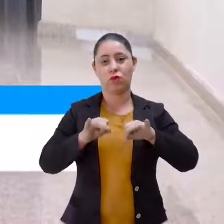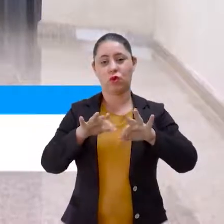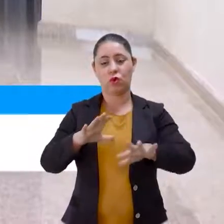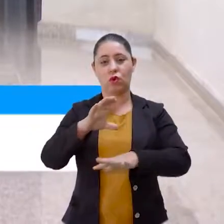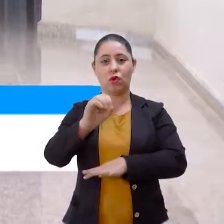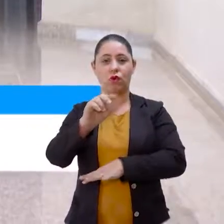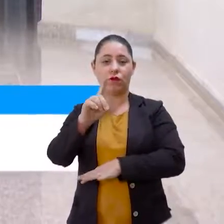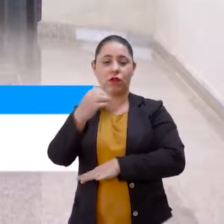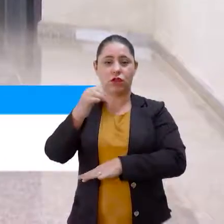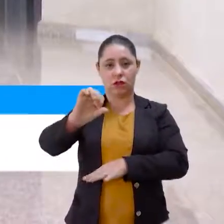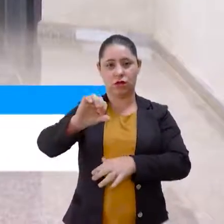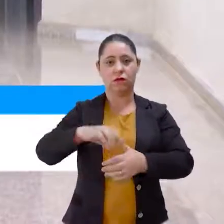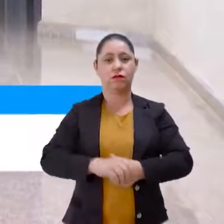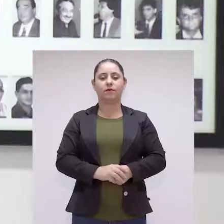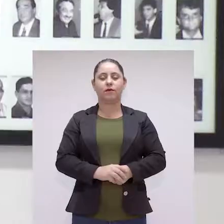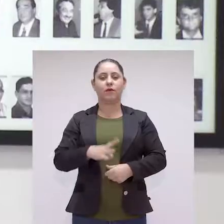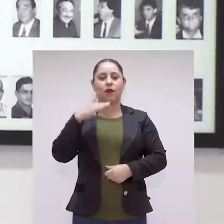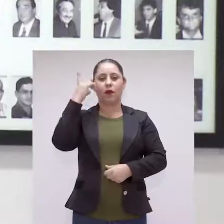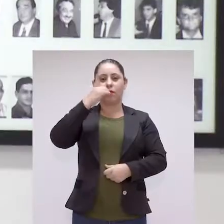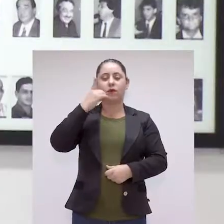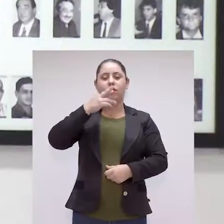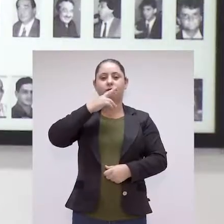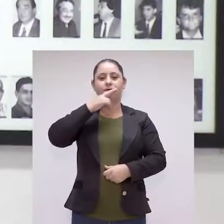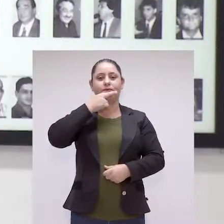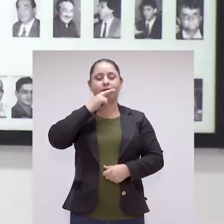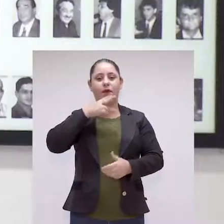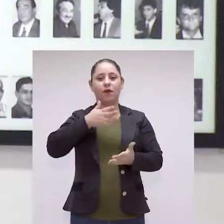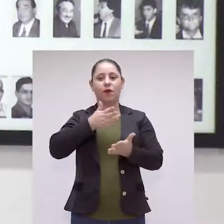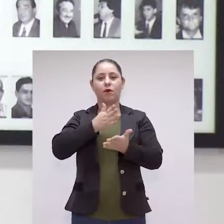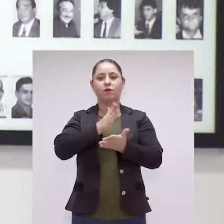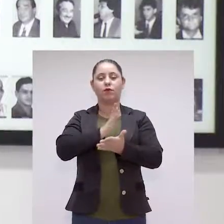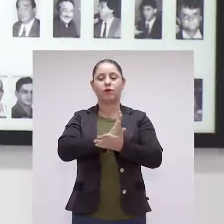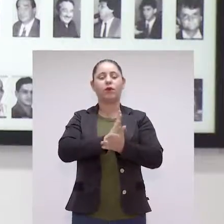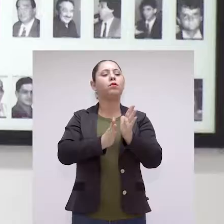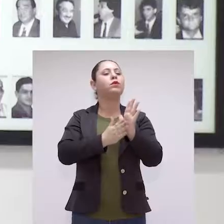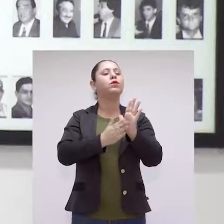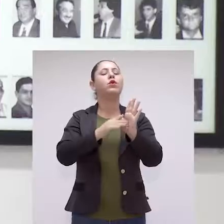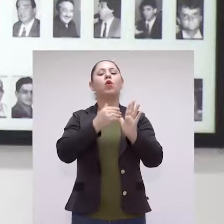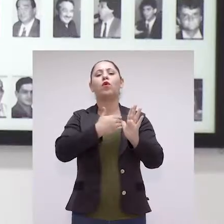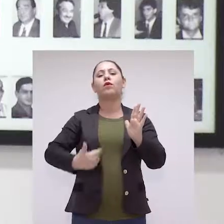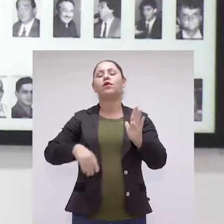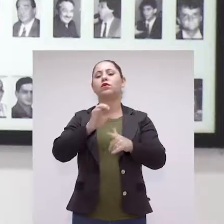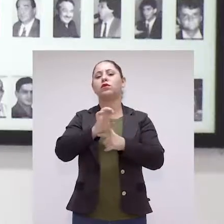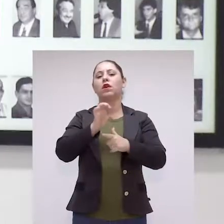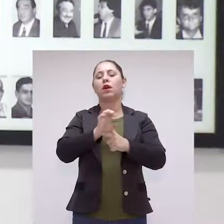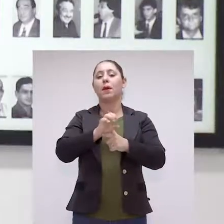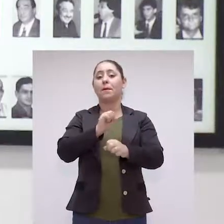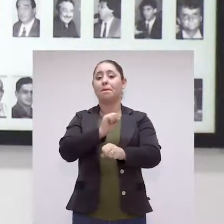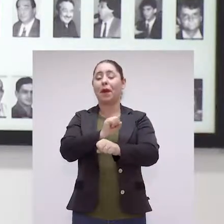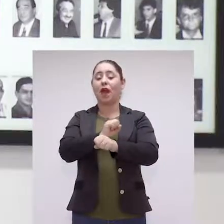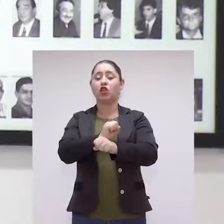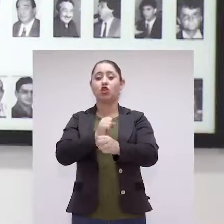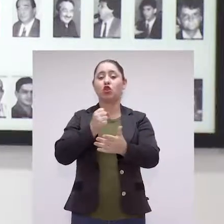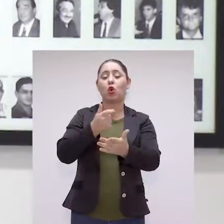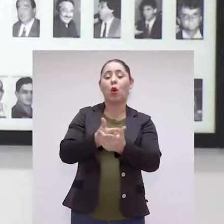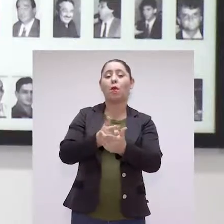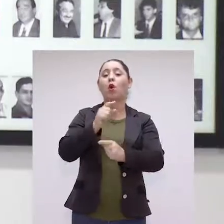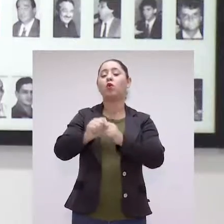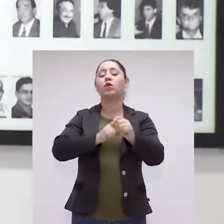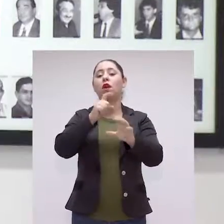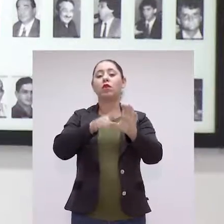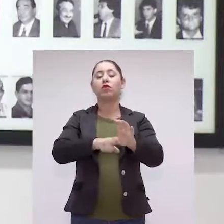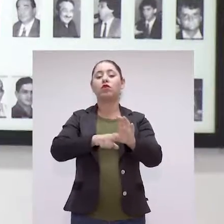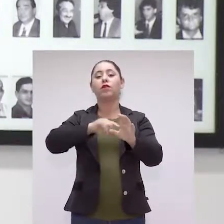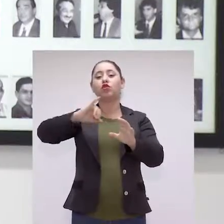pandemia causada pela Covid-19. O deputado Renato Câmara propôs ao governo do estado que deixe de cobrar juros e